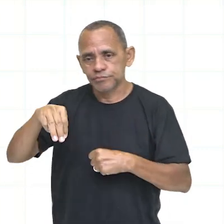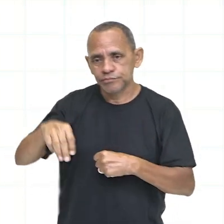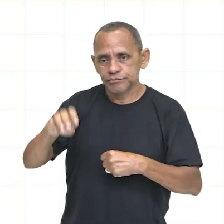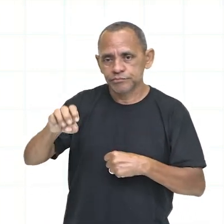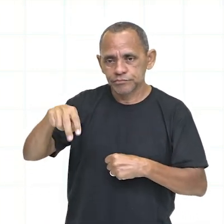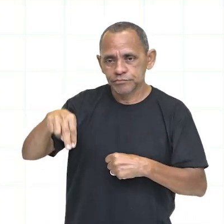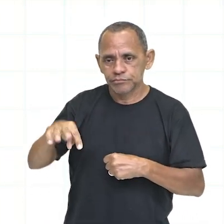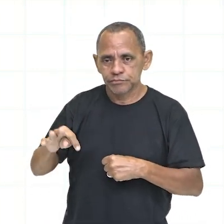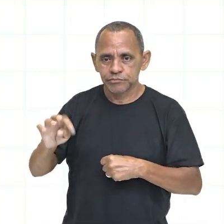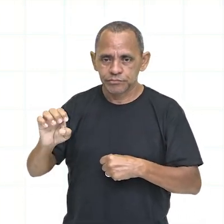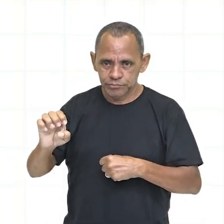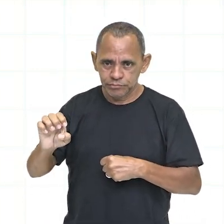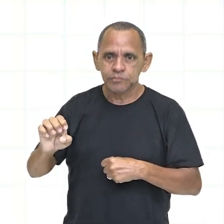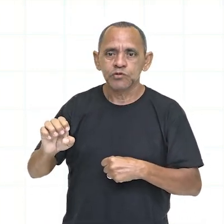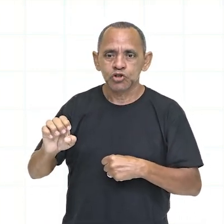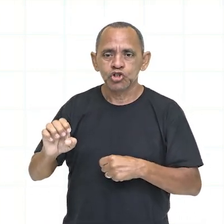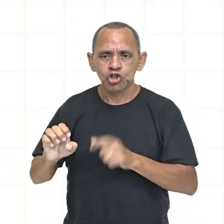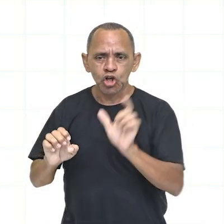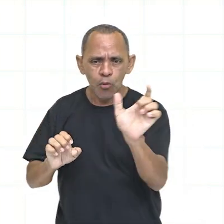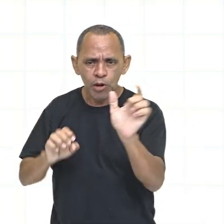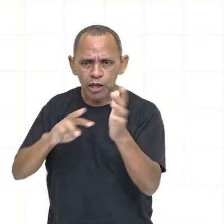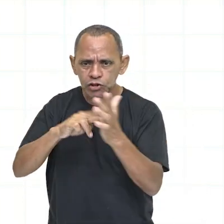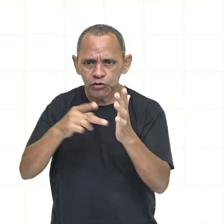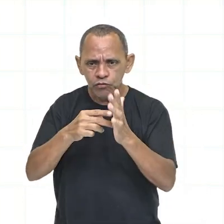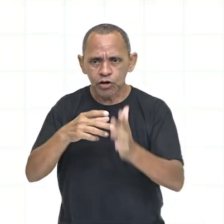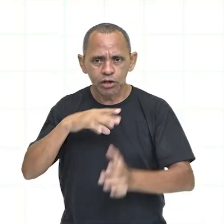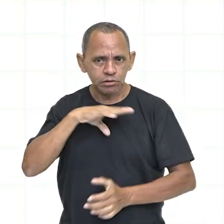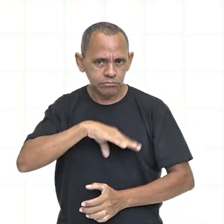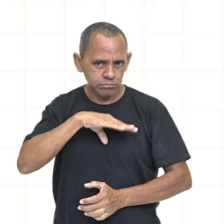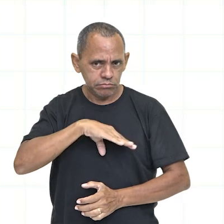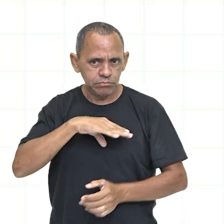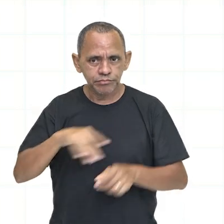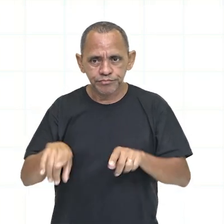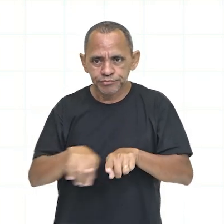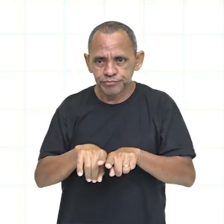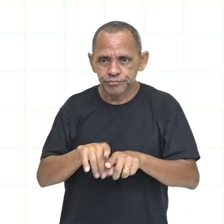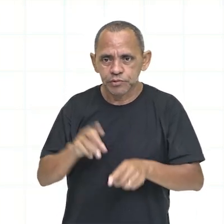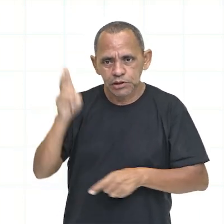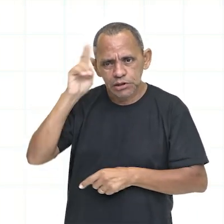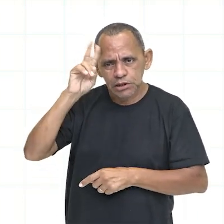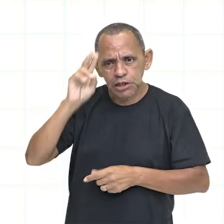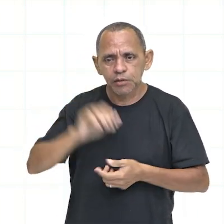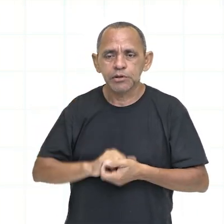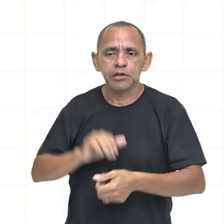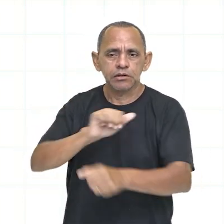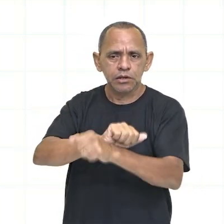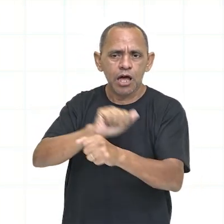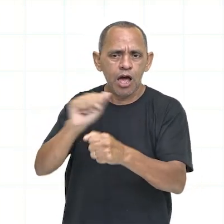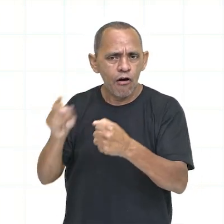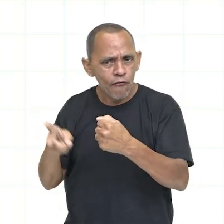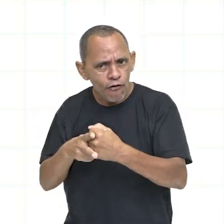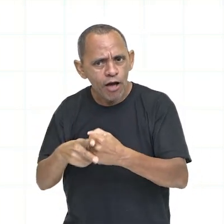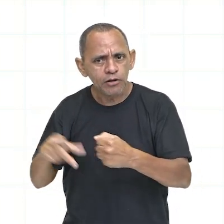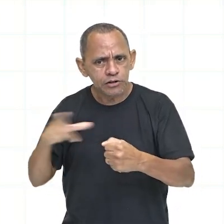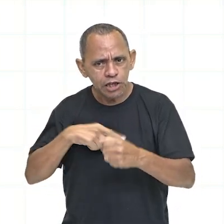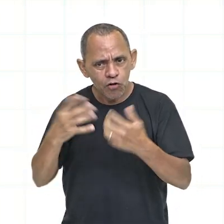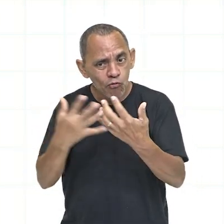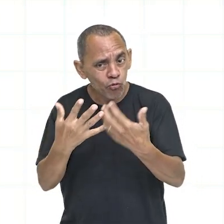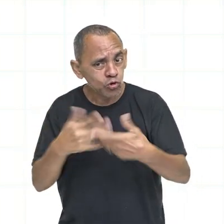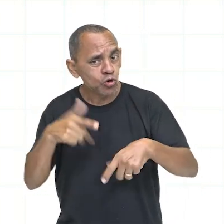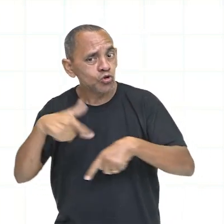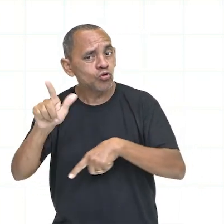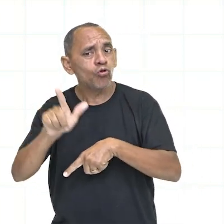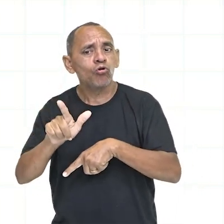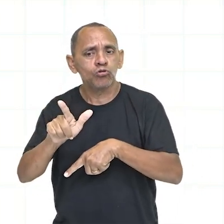para conectar orações, tá certo? Lembre-se que os advérbios têm suas outras funções que não são